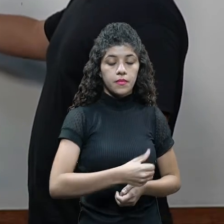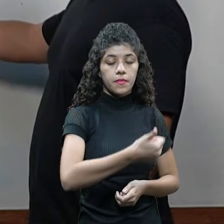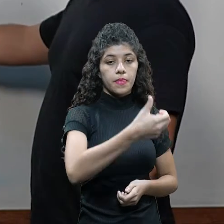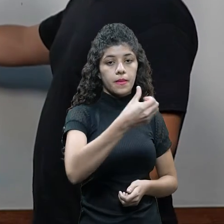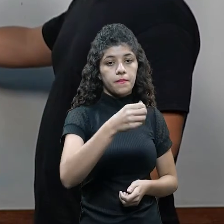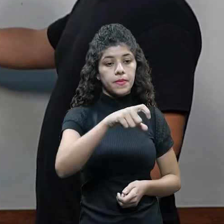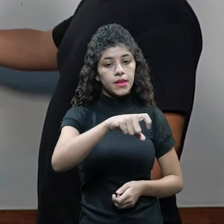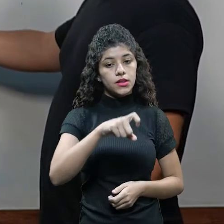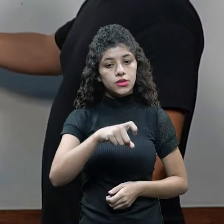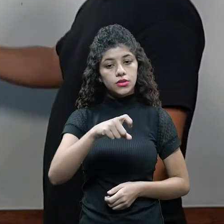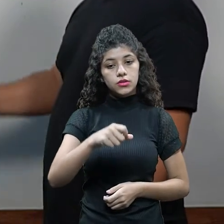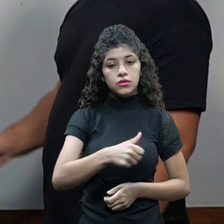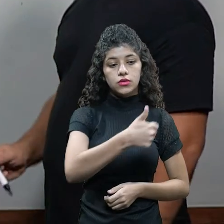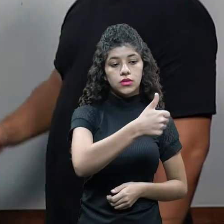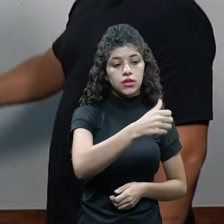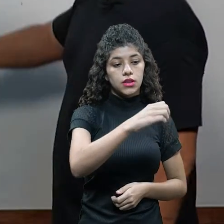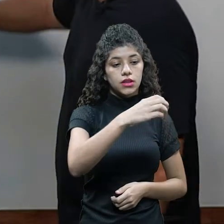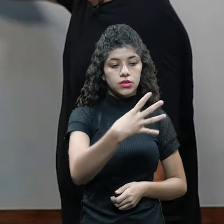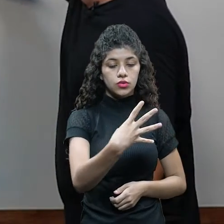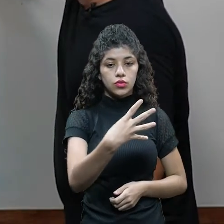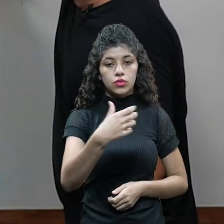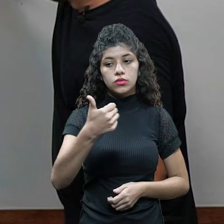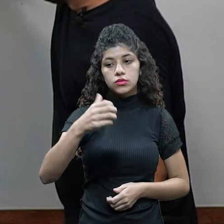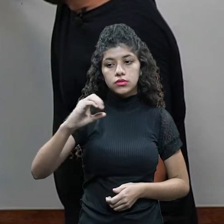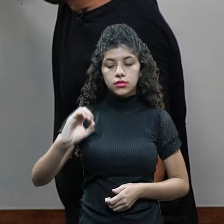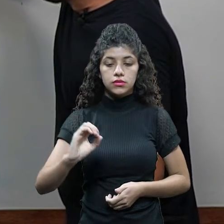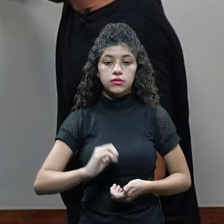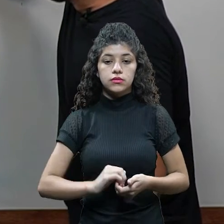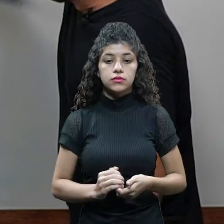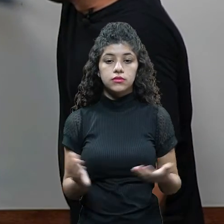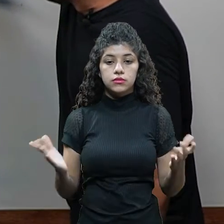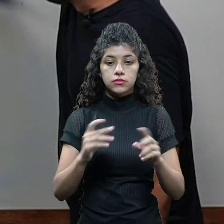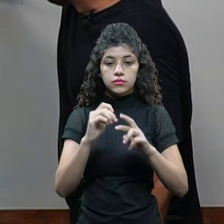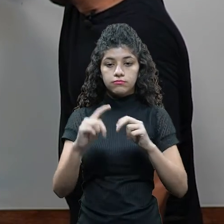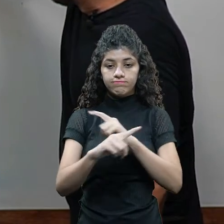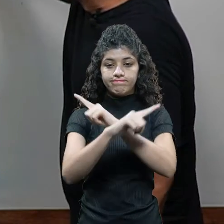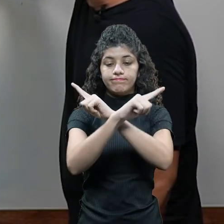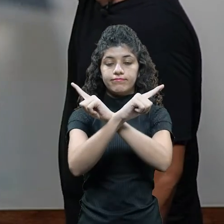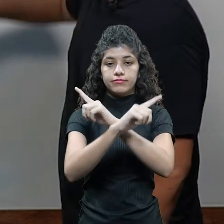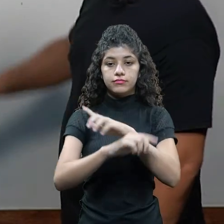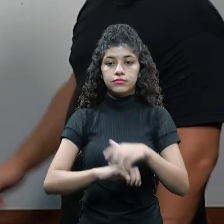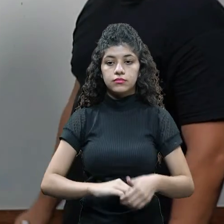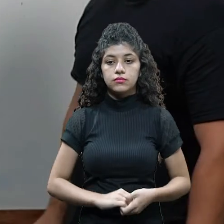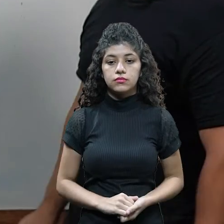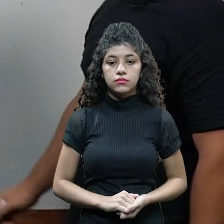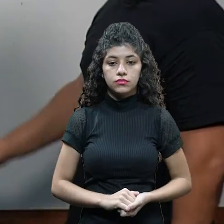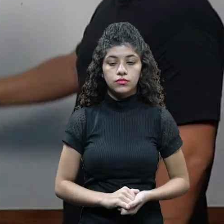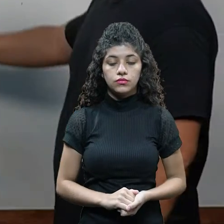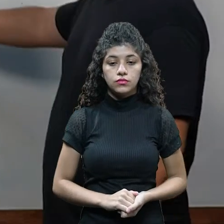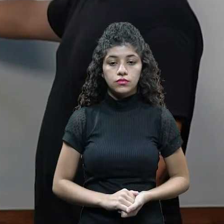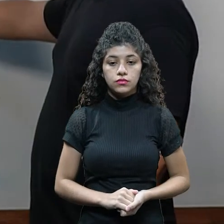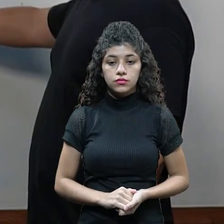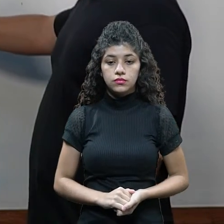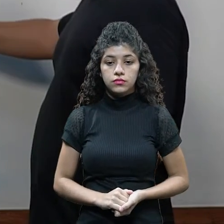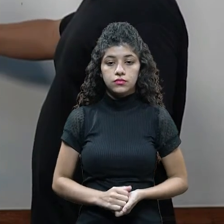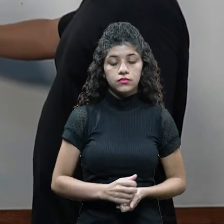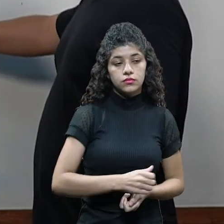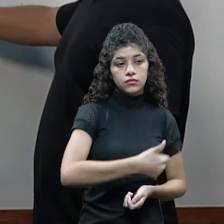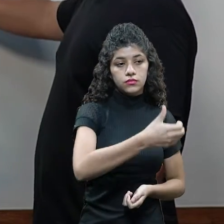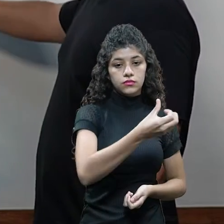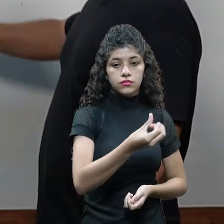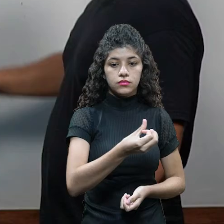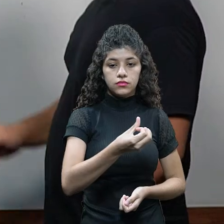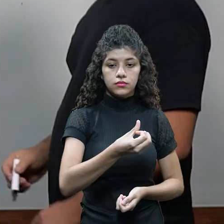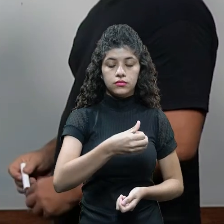fica para X, 14 fica para 10. E aí eu vou fazer o famoso meios por extremos. 16 vezes